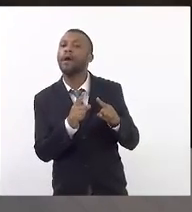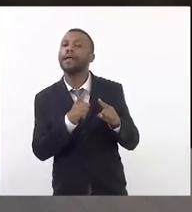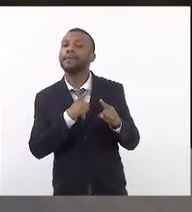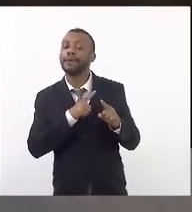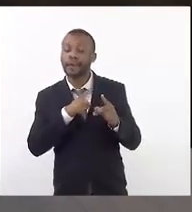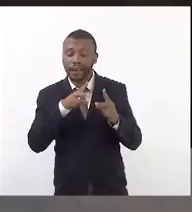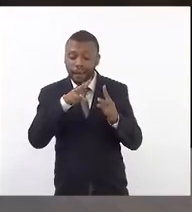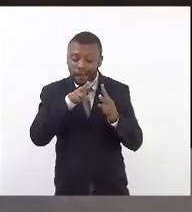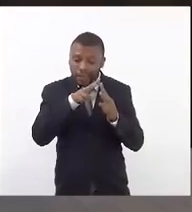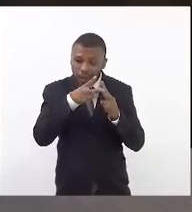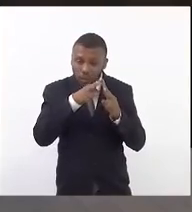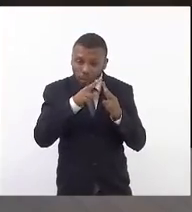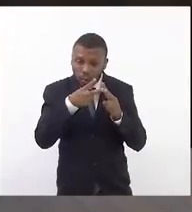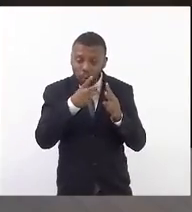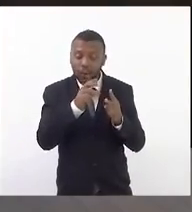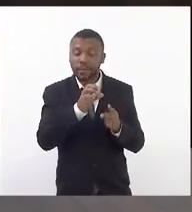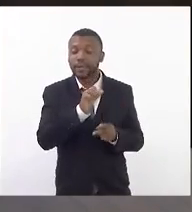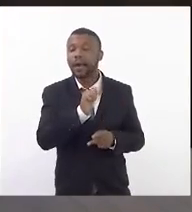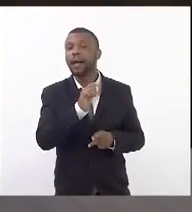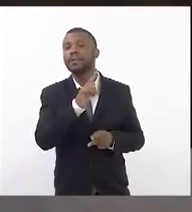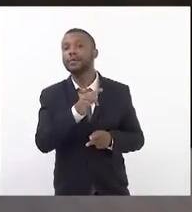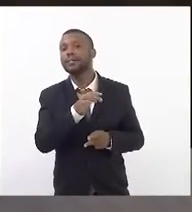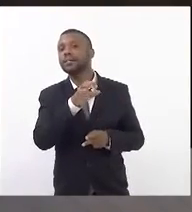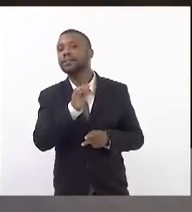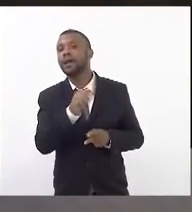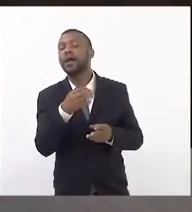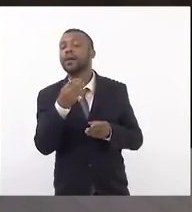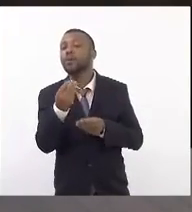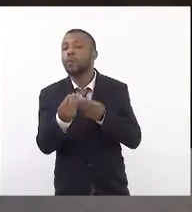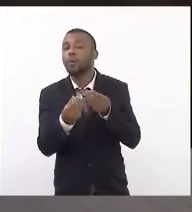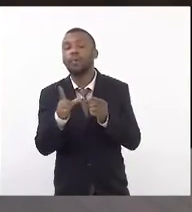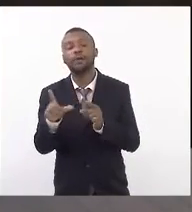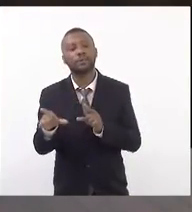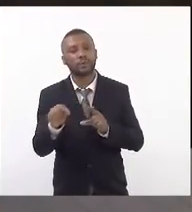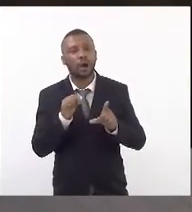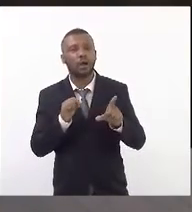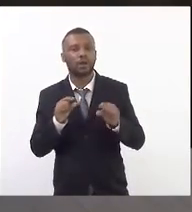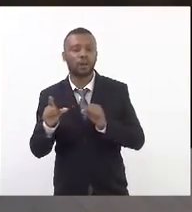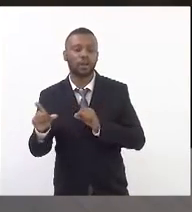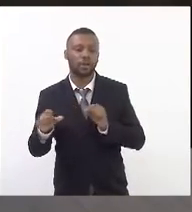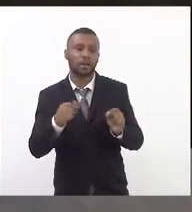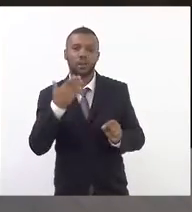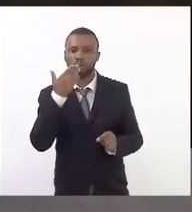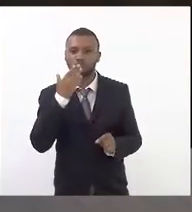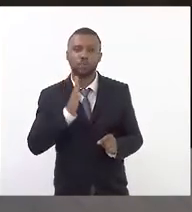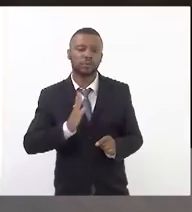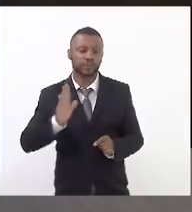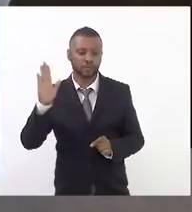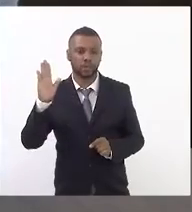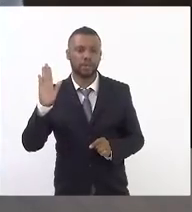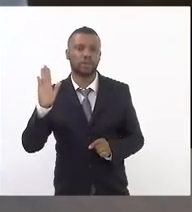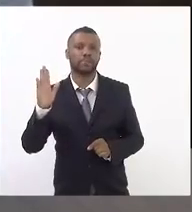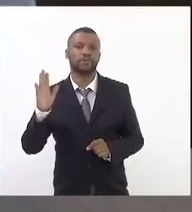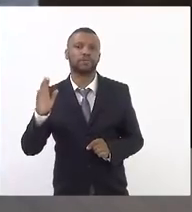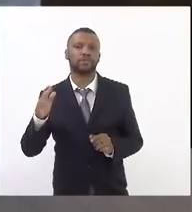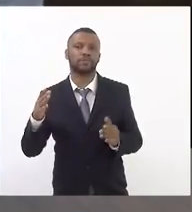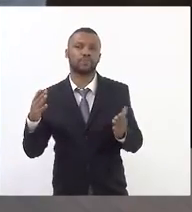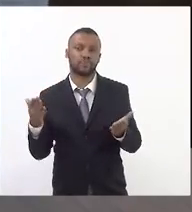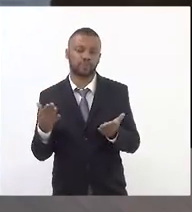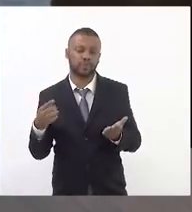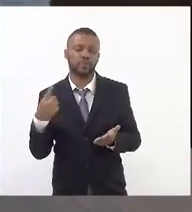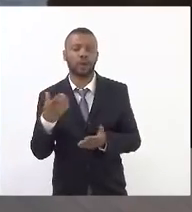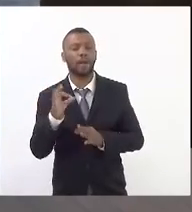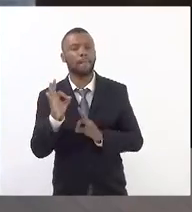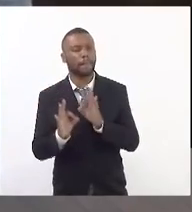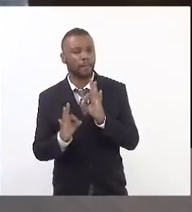agências e a forma de escolha dos candidatos. A gente preparou